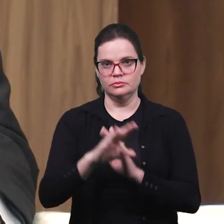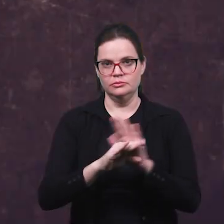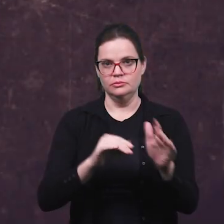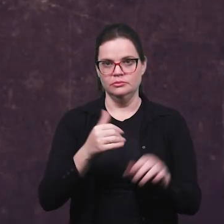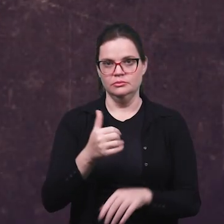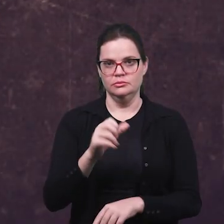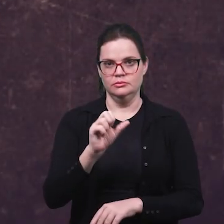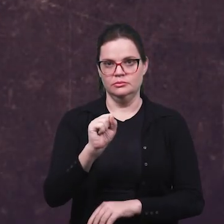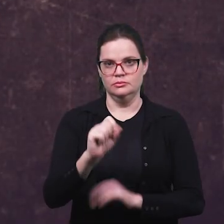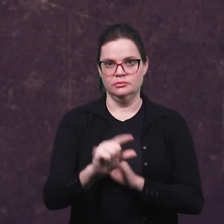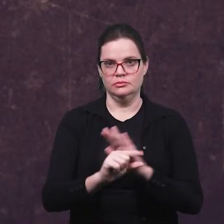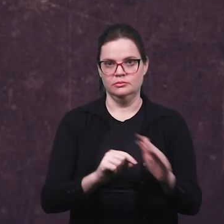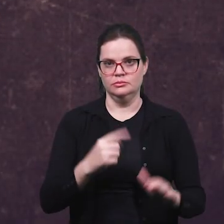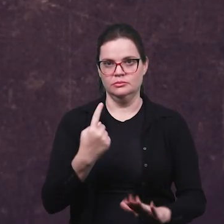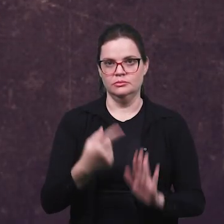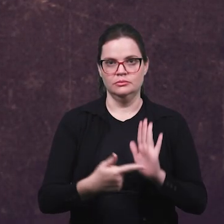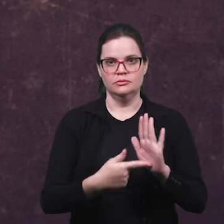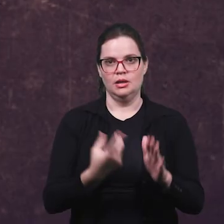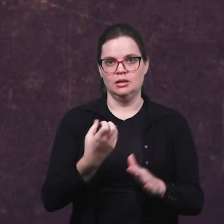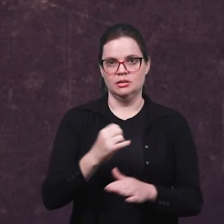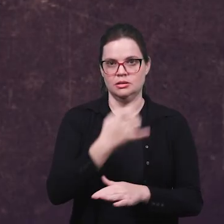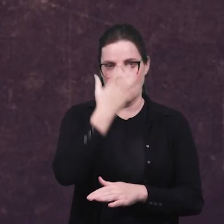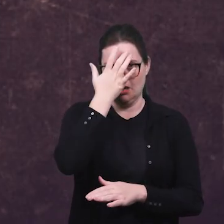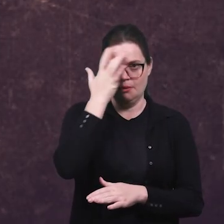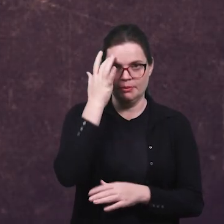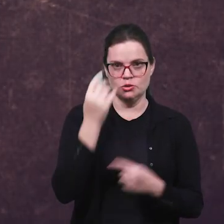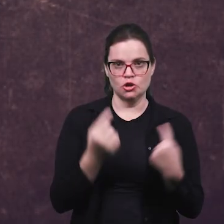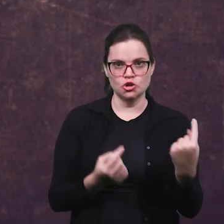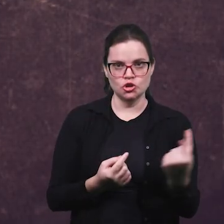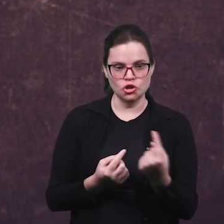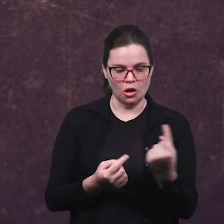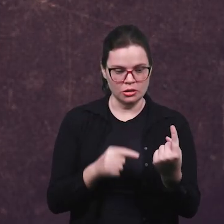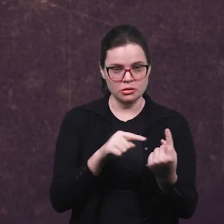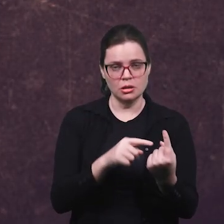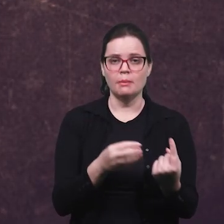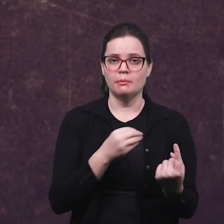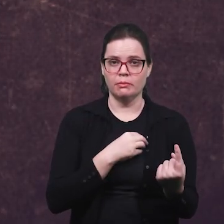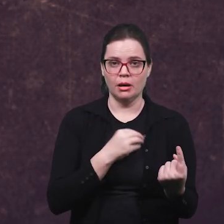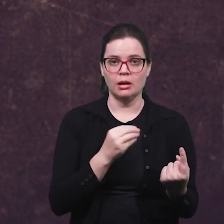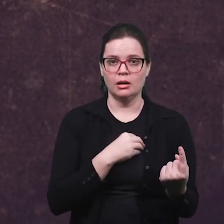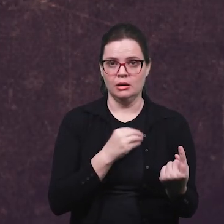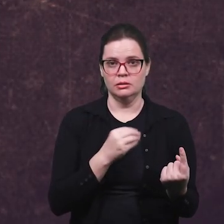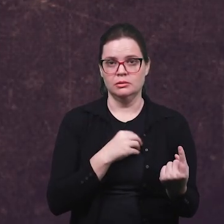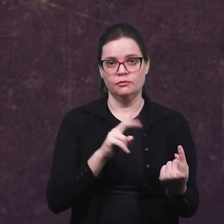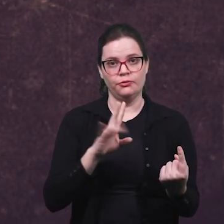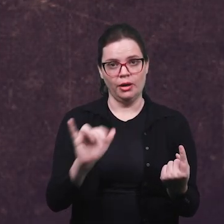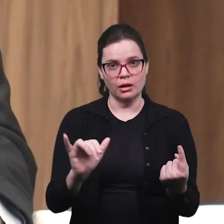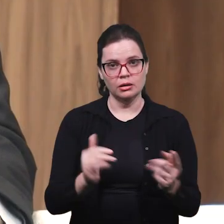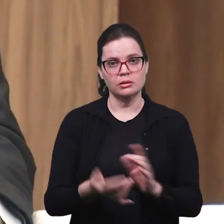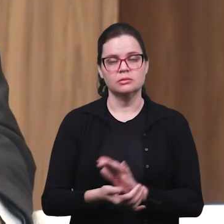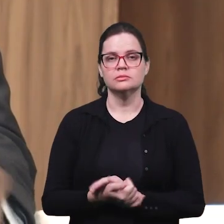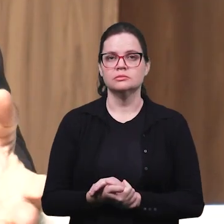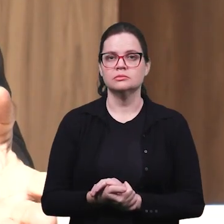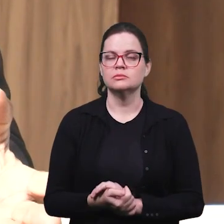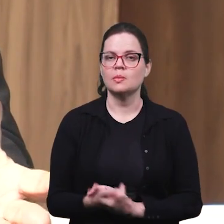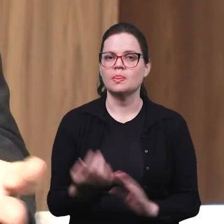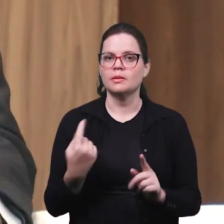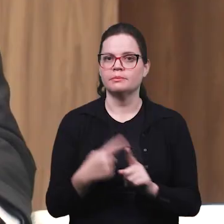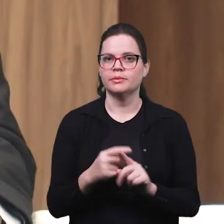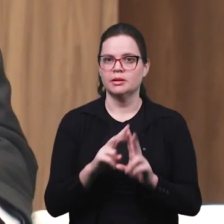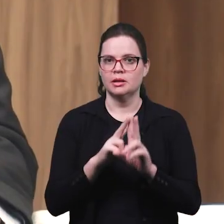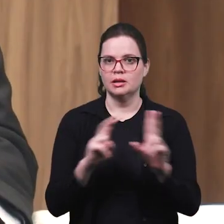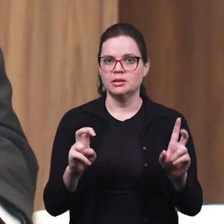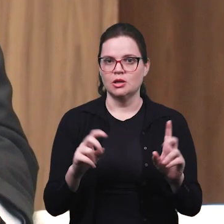assim: peca aquele que se isola. Esse isolamento para santificar, purificar, é contra até a palavra de